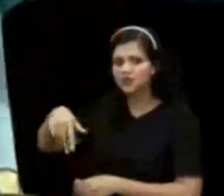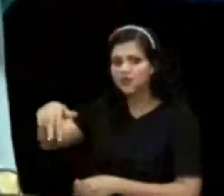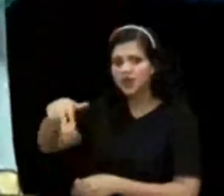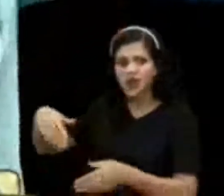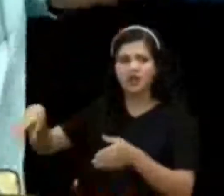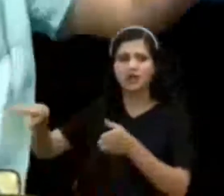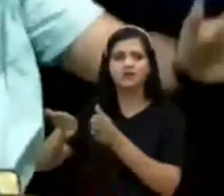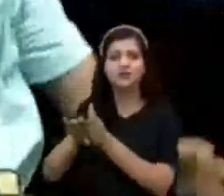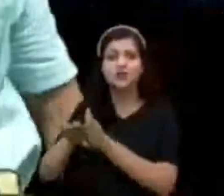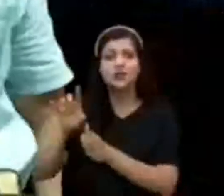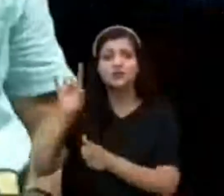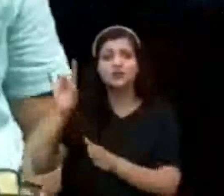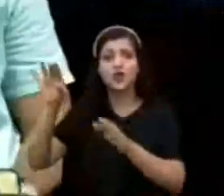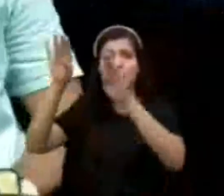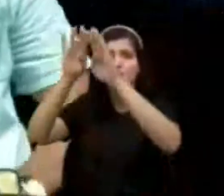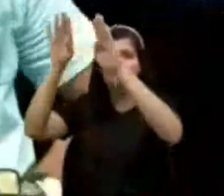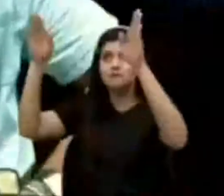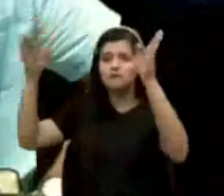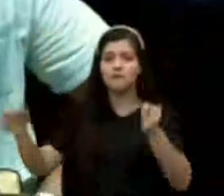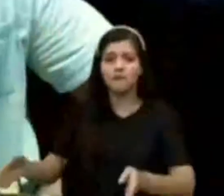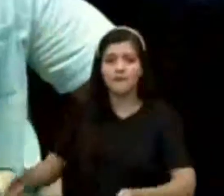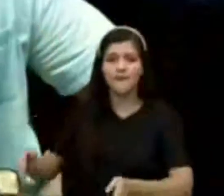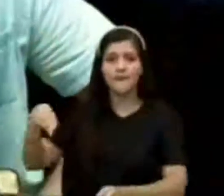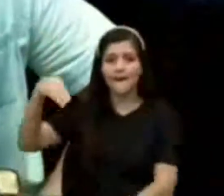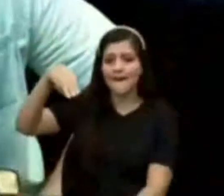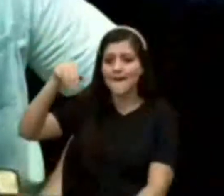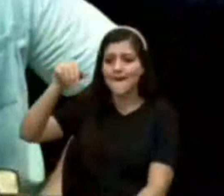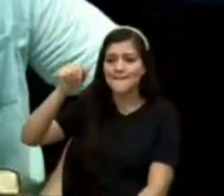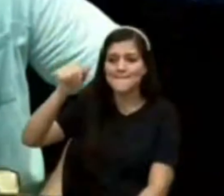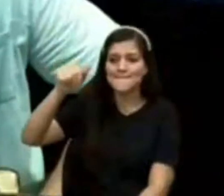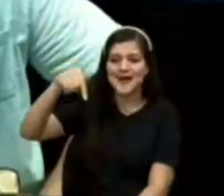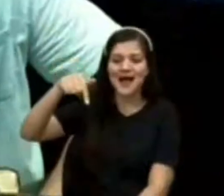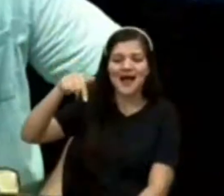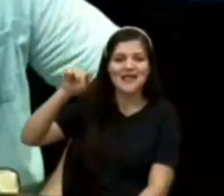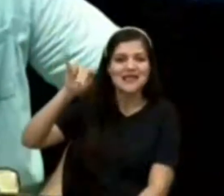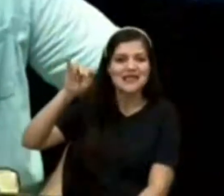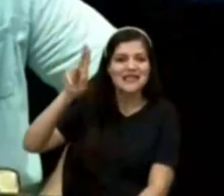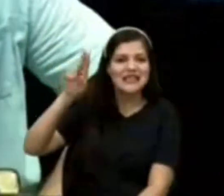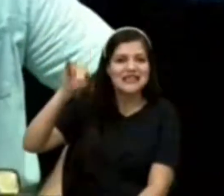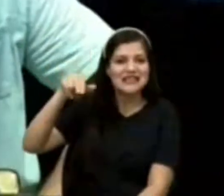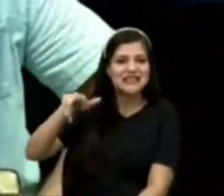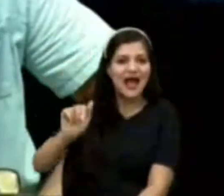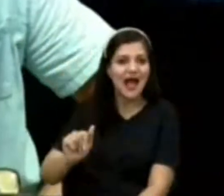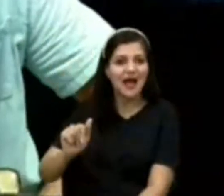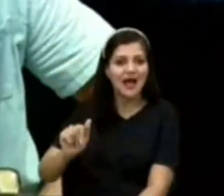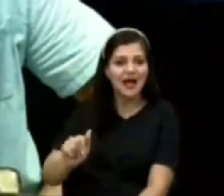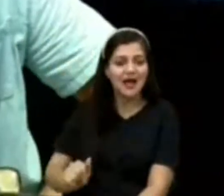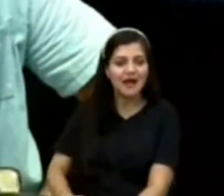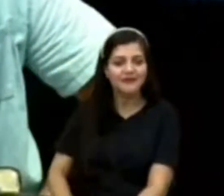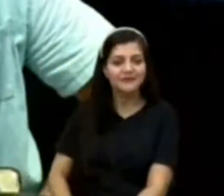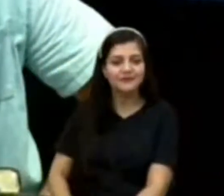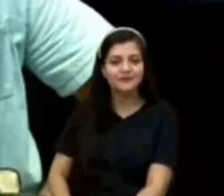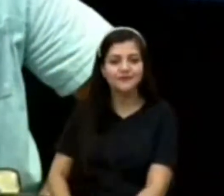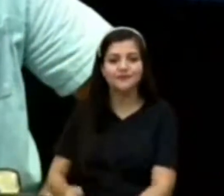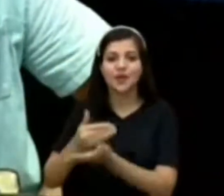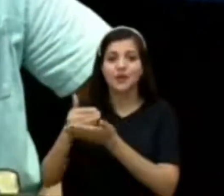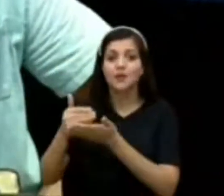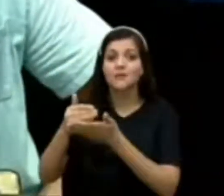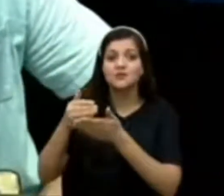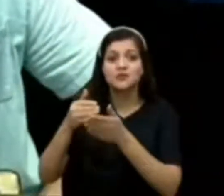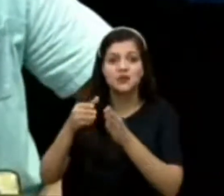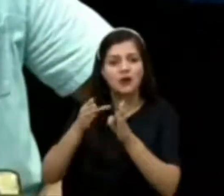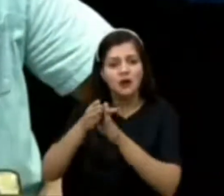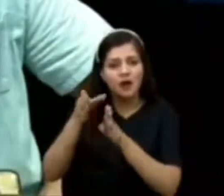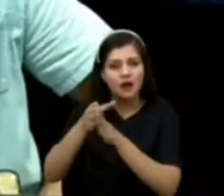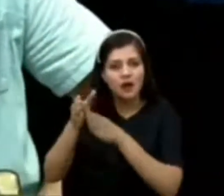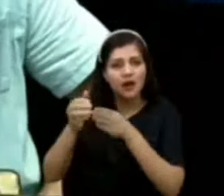lá, era uma máquina. O guarda virou uma máquina. Aí começou as instruções, né?